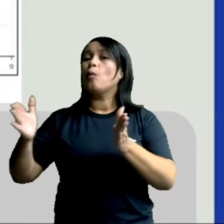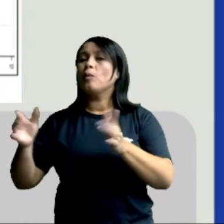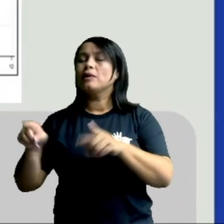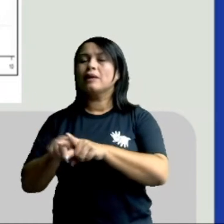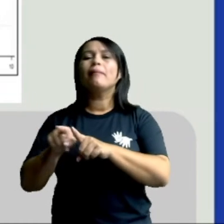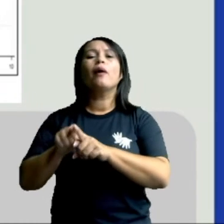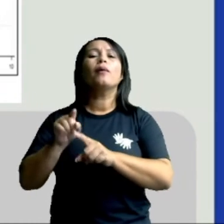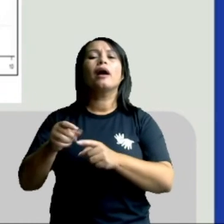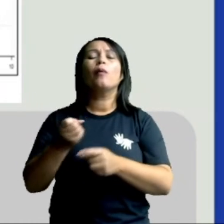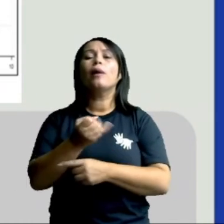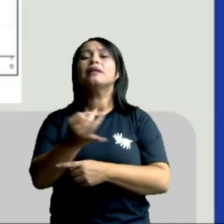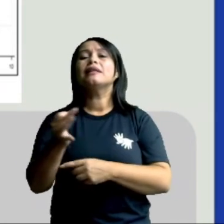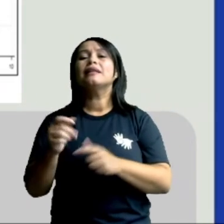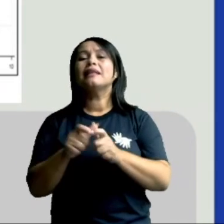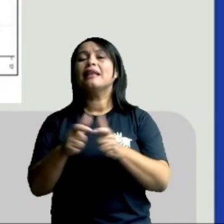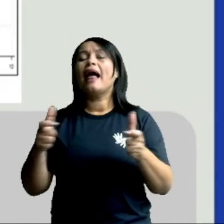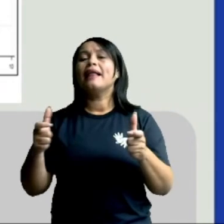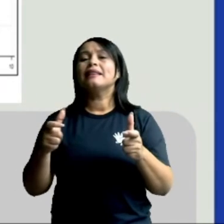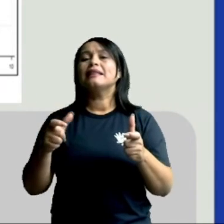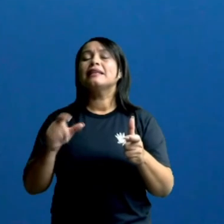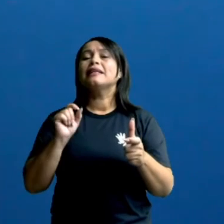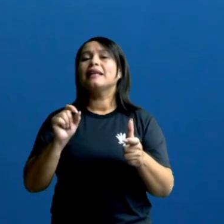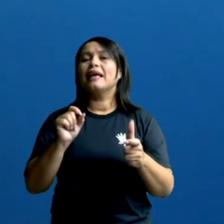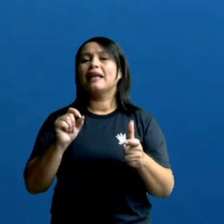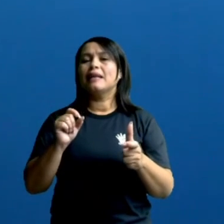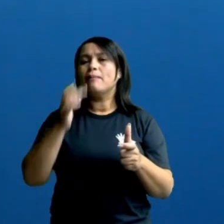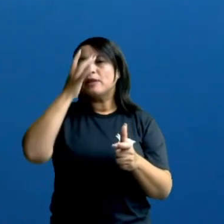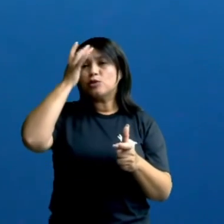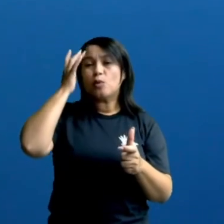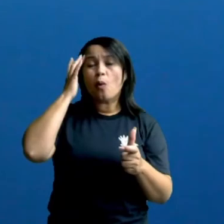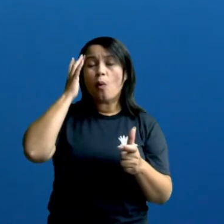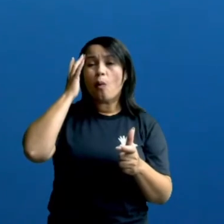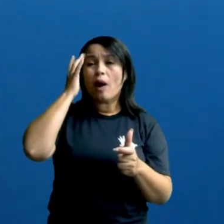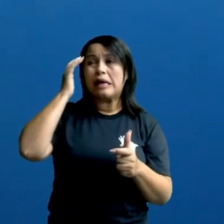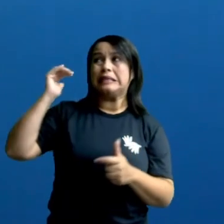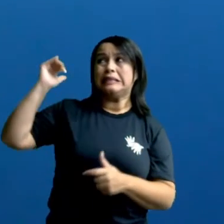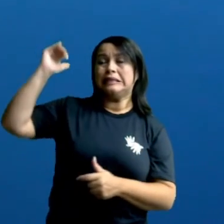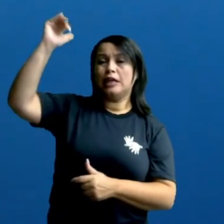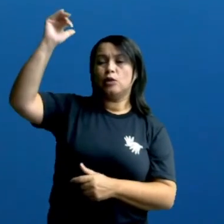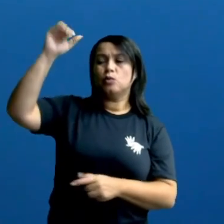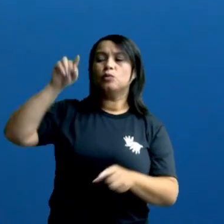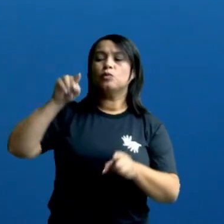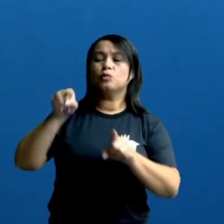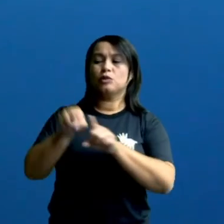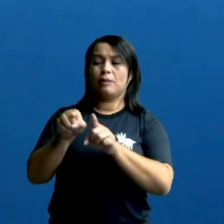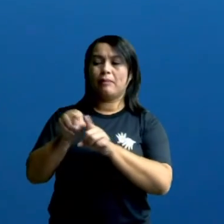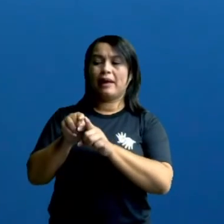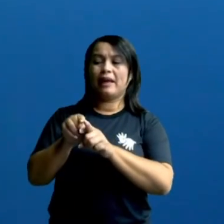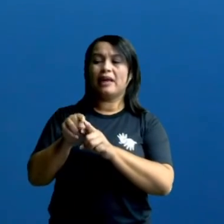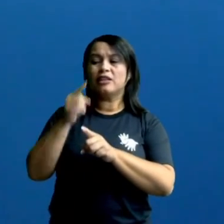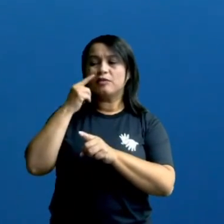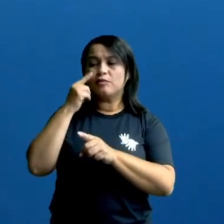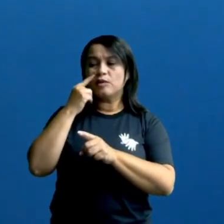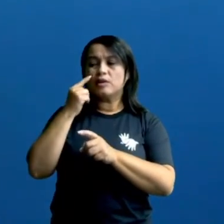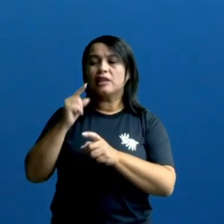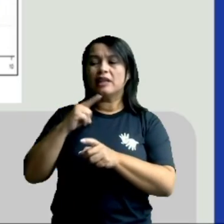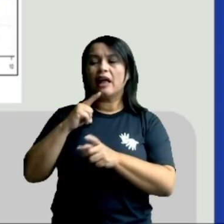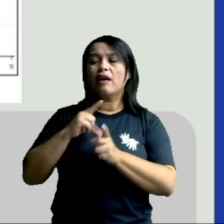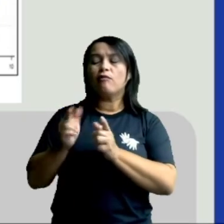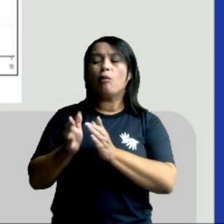adultos e a idade dos senis, ela também o que? Aumentou pouquinho, mas aumentou. A gente teve